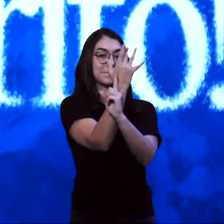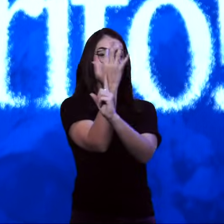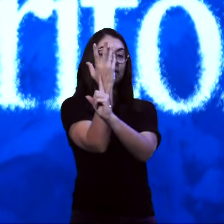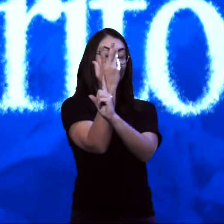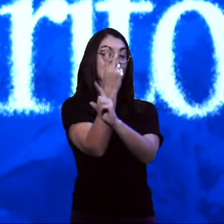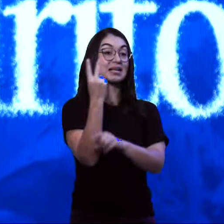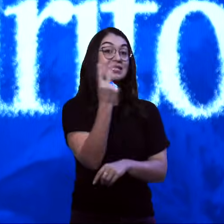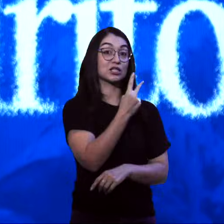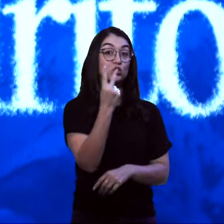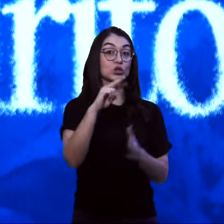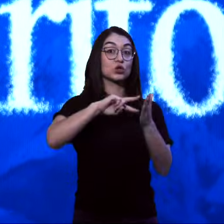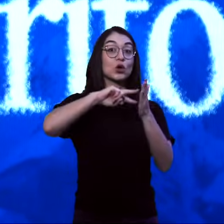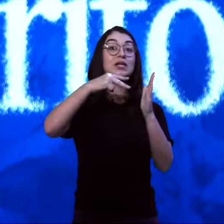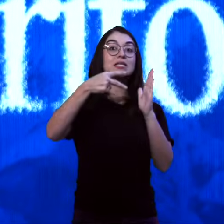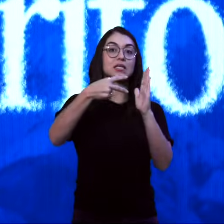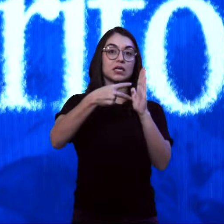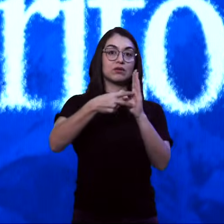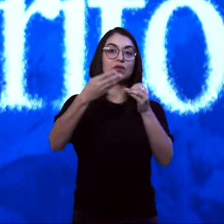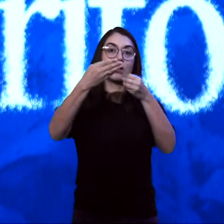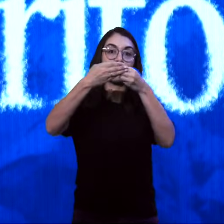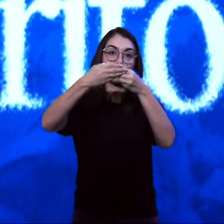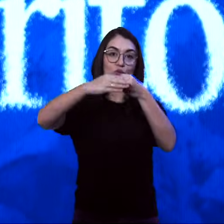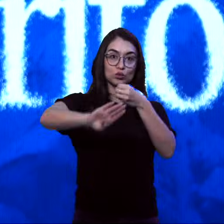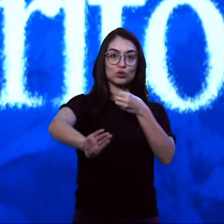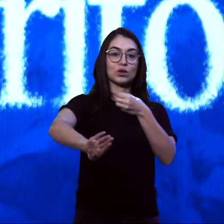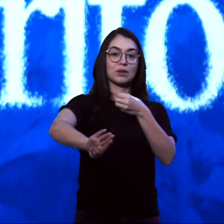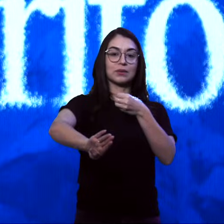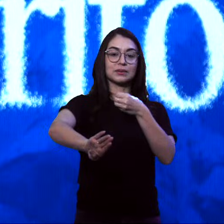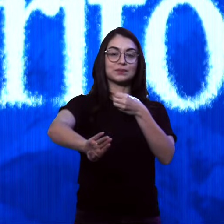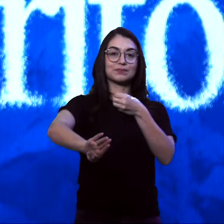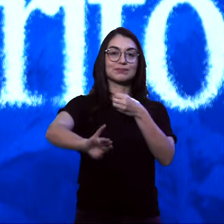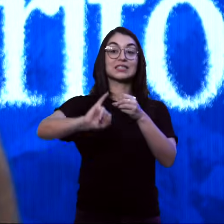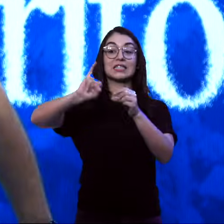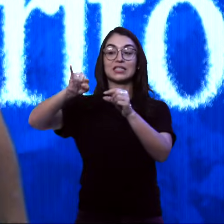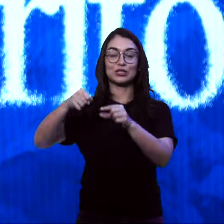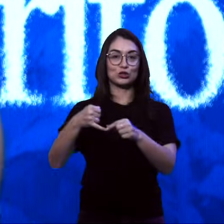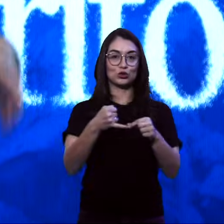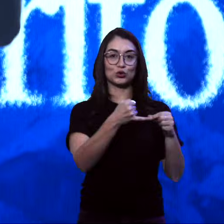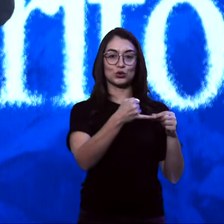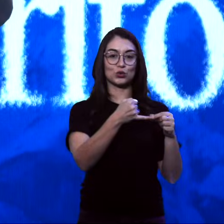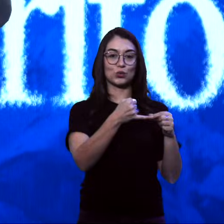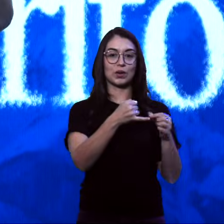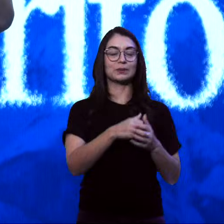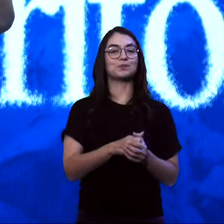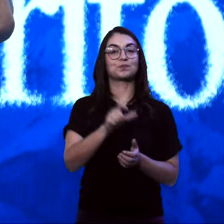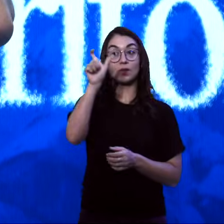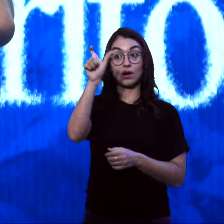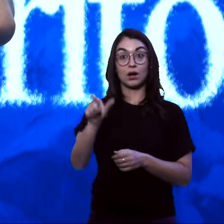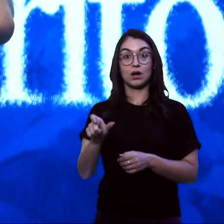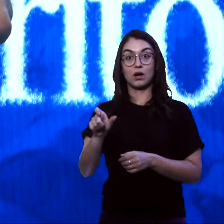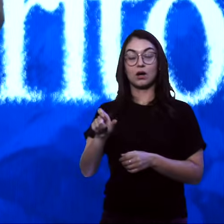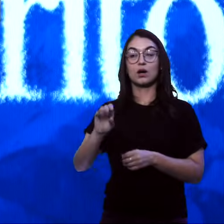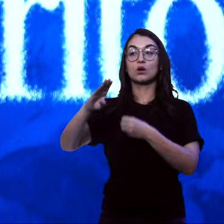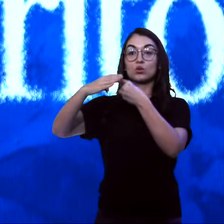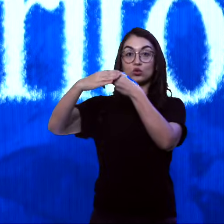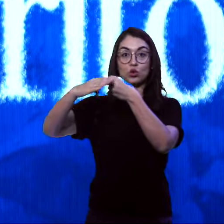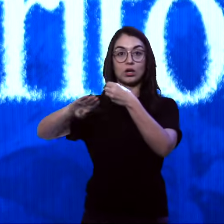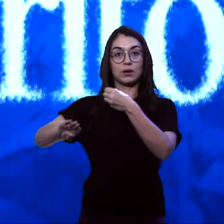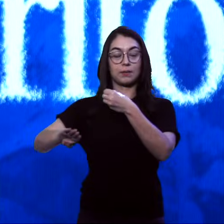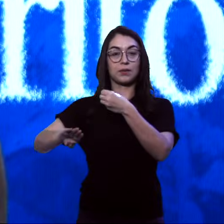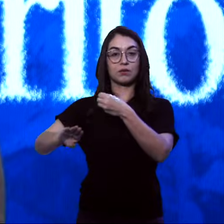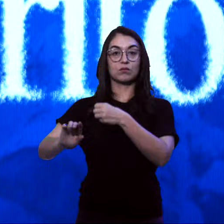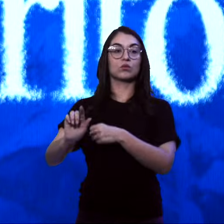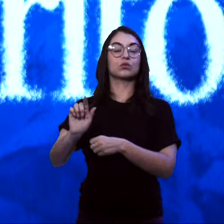duas árvores são Zorobabel e Josué. Zorobabel tinha se tornado o governador